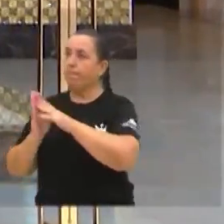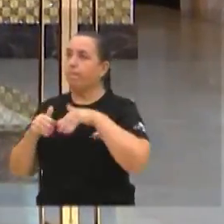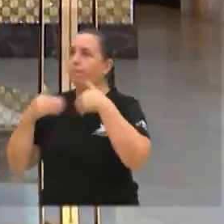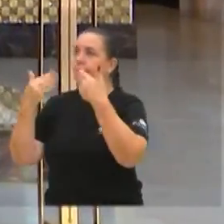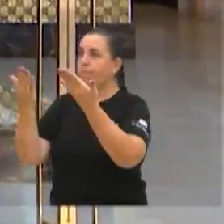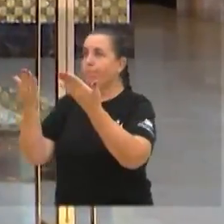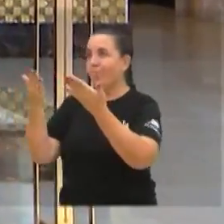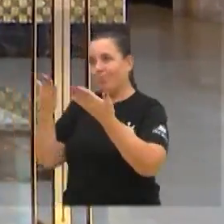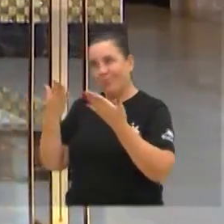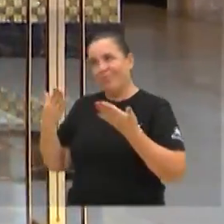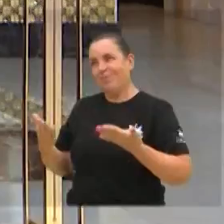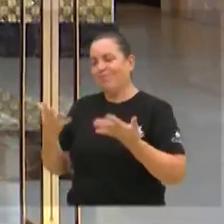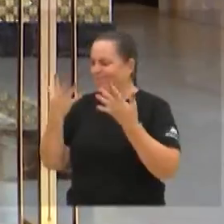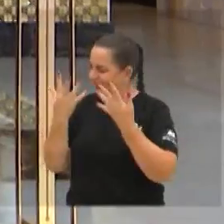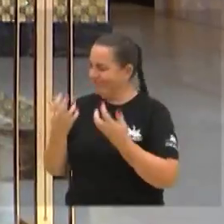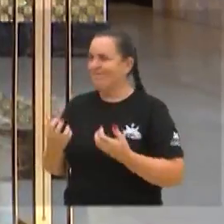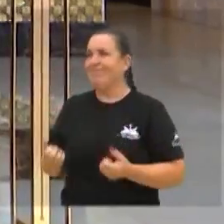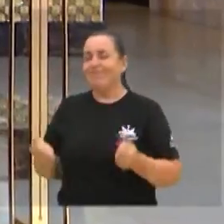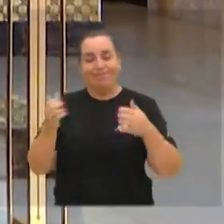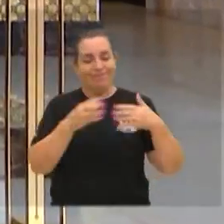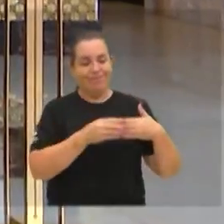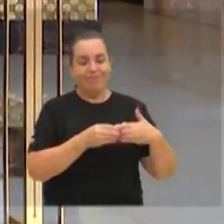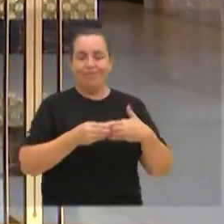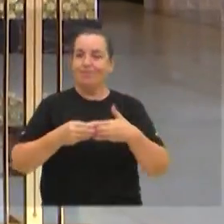adorar. Toma a Tua